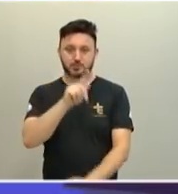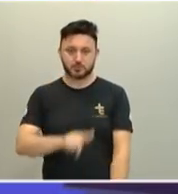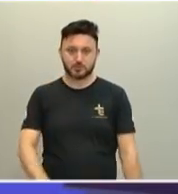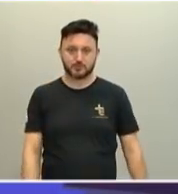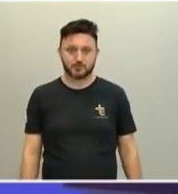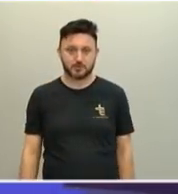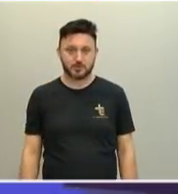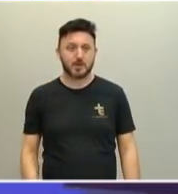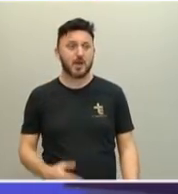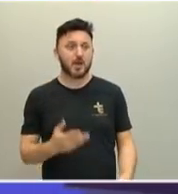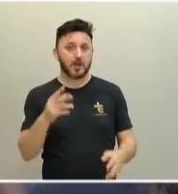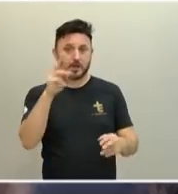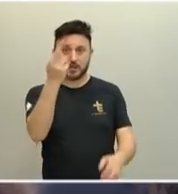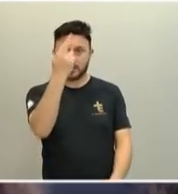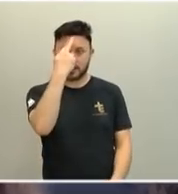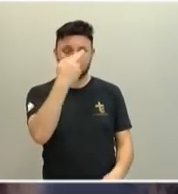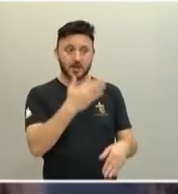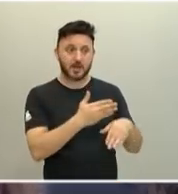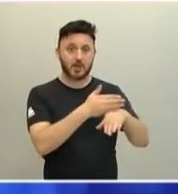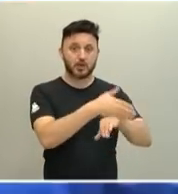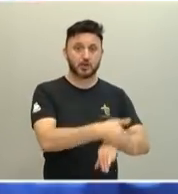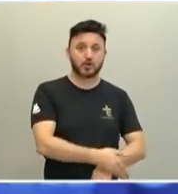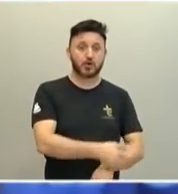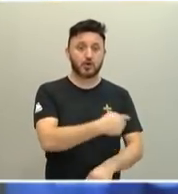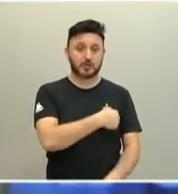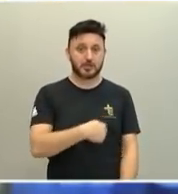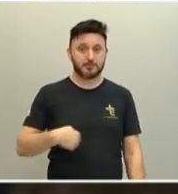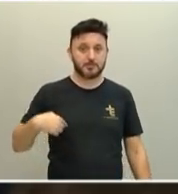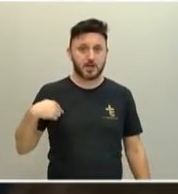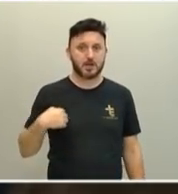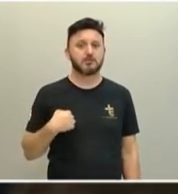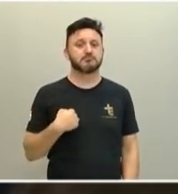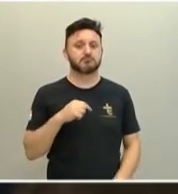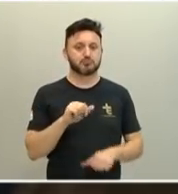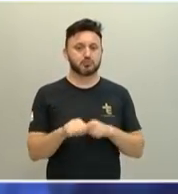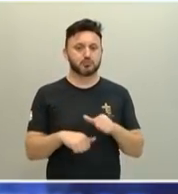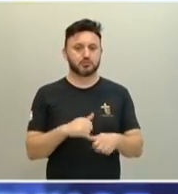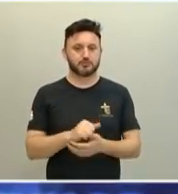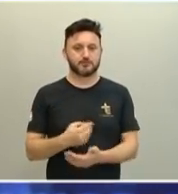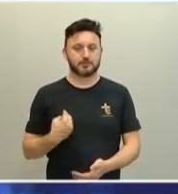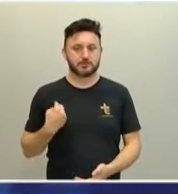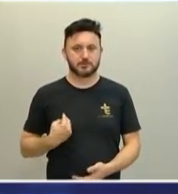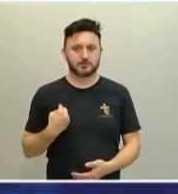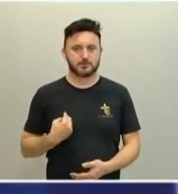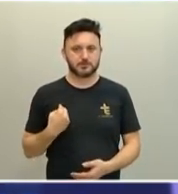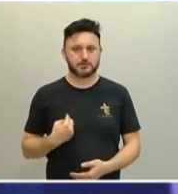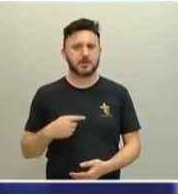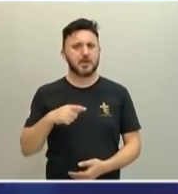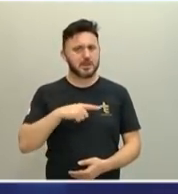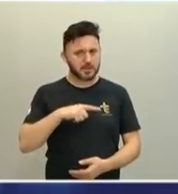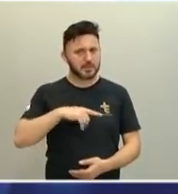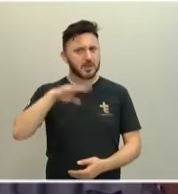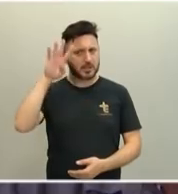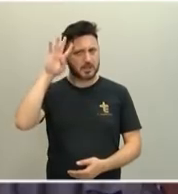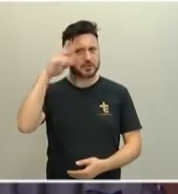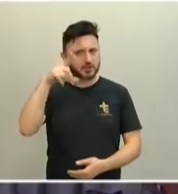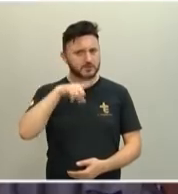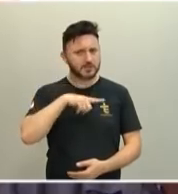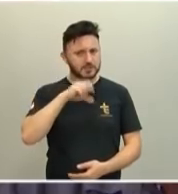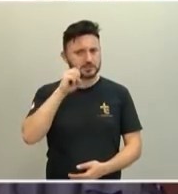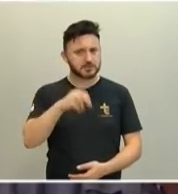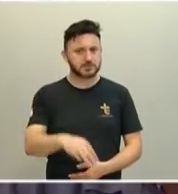Tem como? Sim ou não? Sim. Então fala de novo. Tem como? Tem como. Olha para o seu vizinho com olhar profético e fala para ele, tem